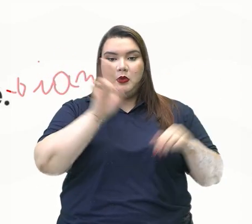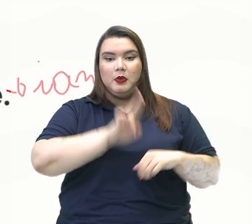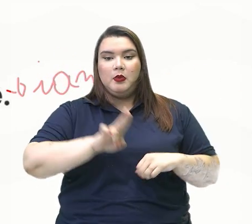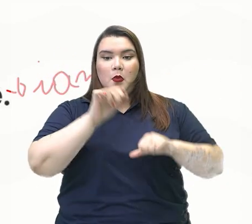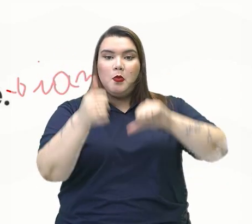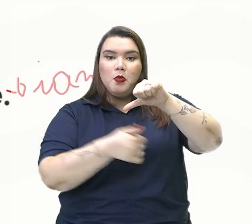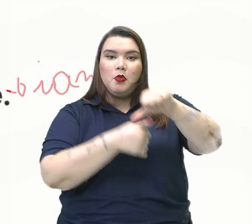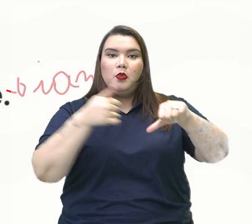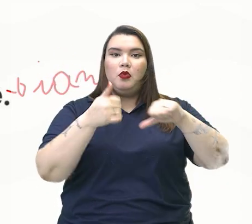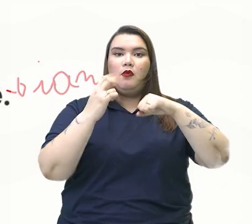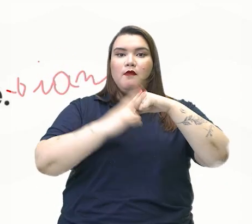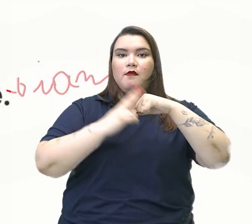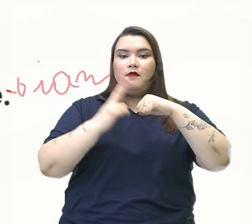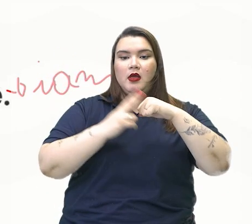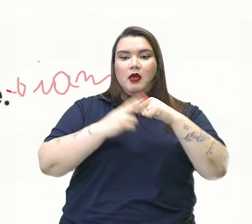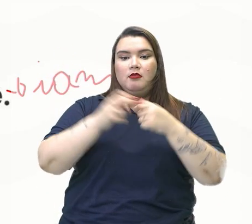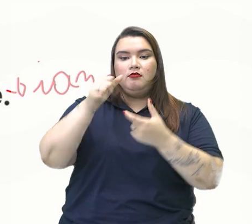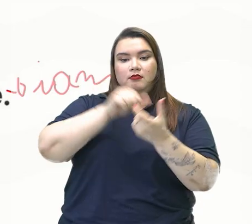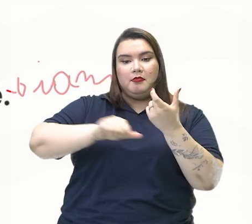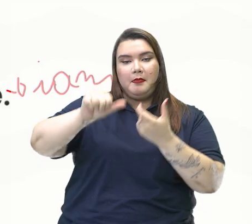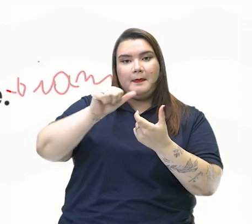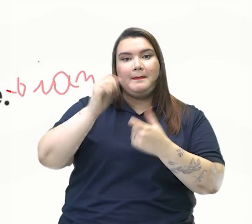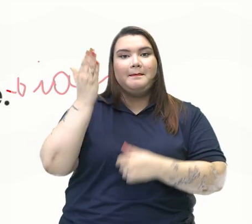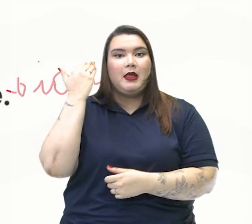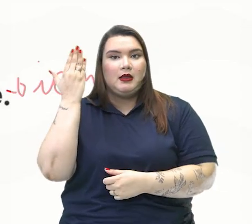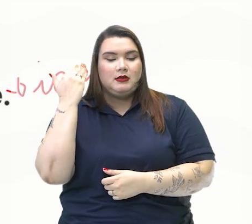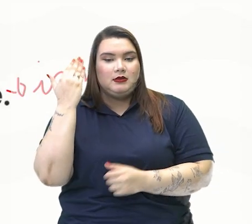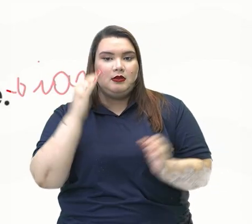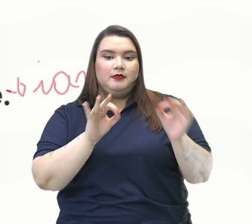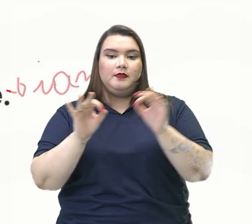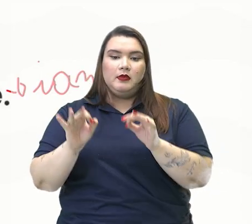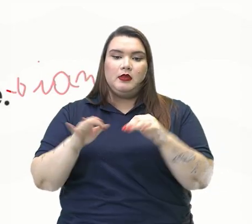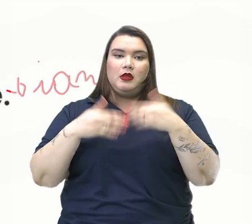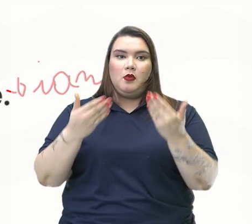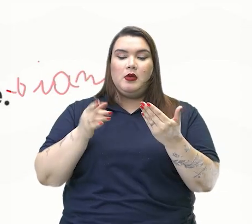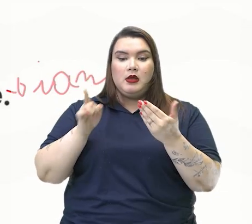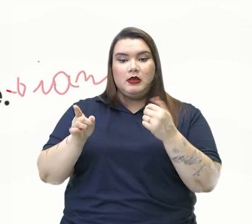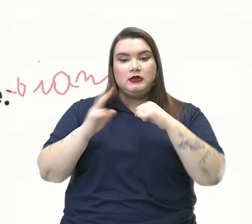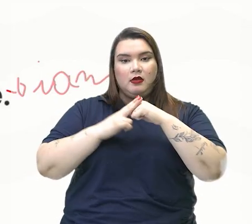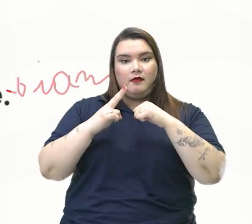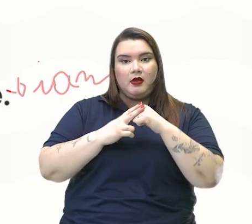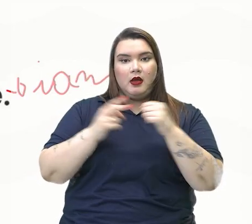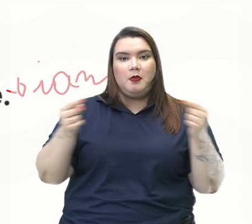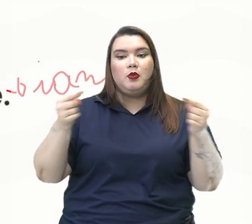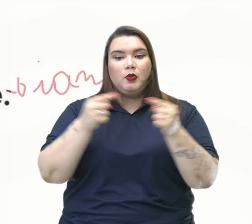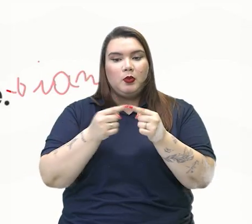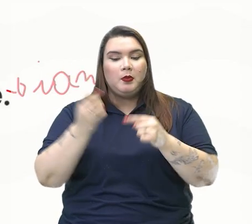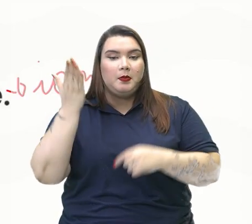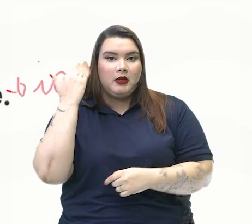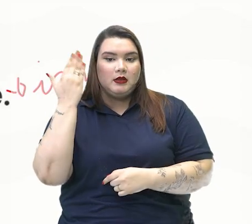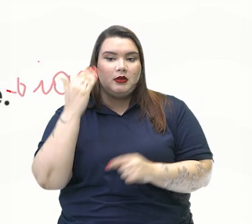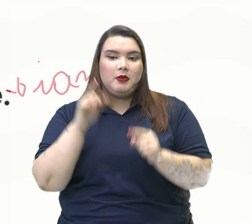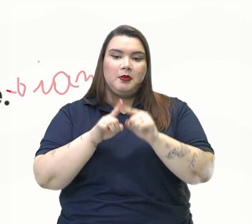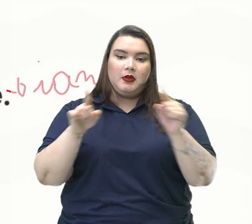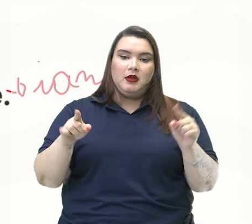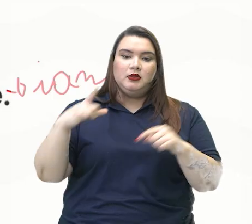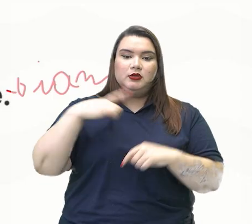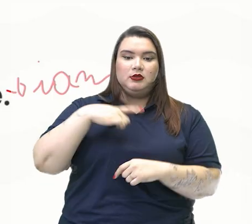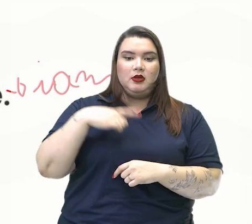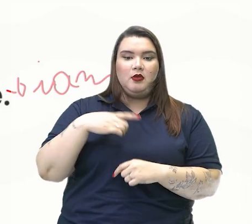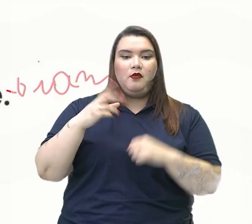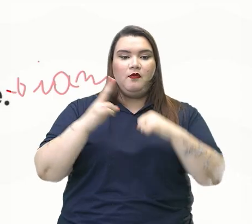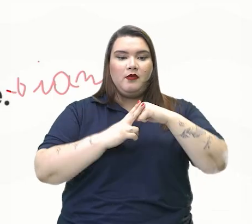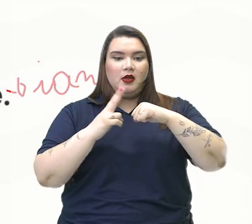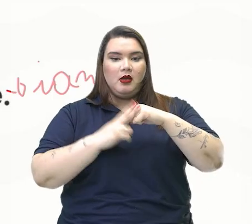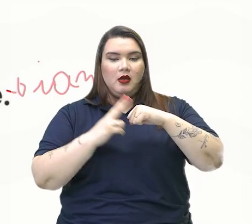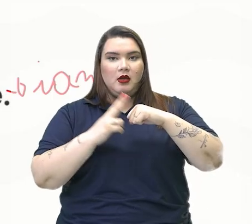só. Também passado. Obviamente o verbo finished, ele está no passado, mas aqui eu tenho o verbo have no